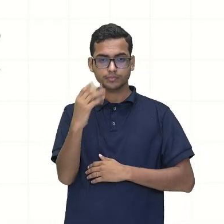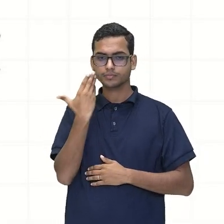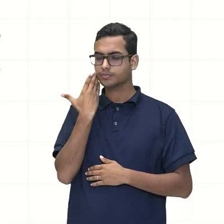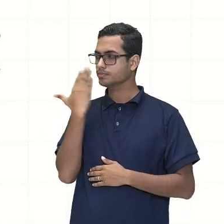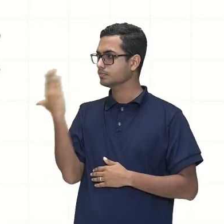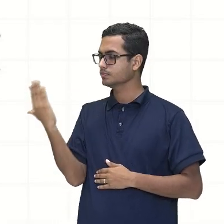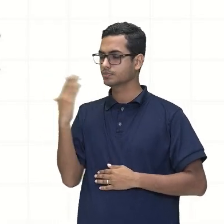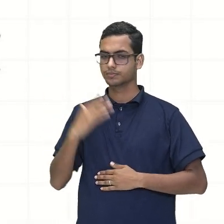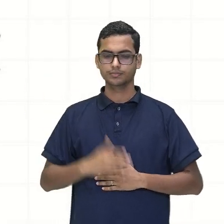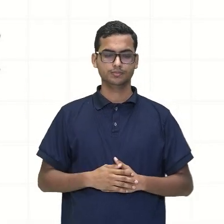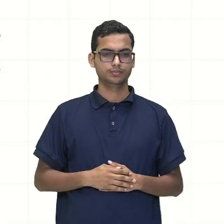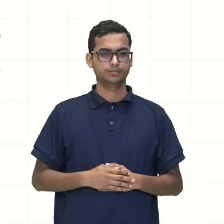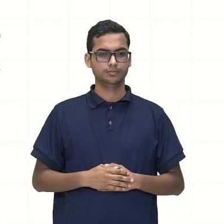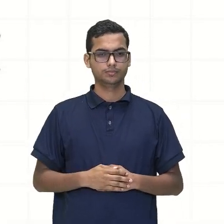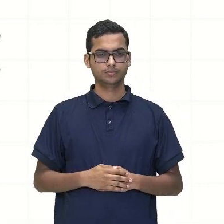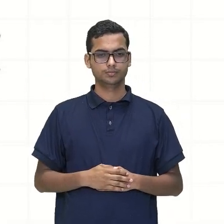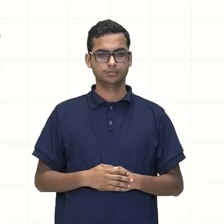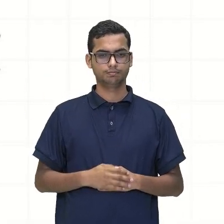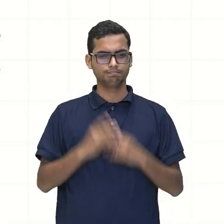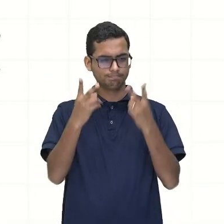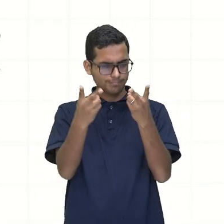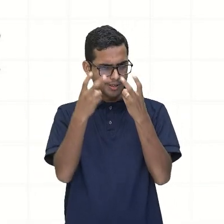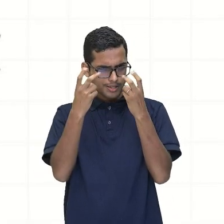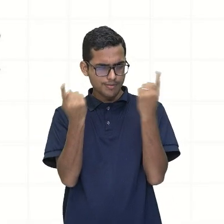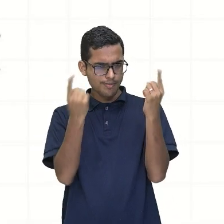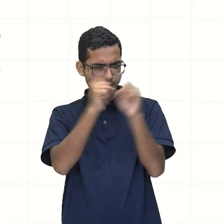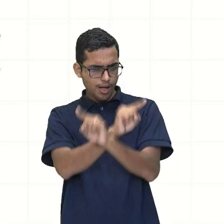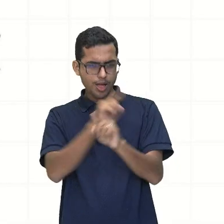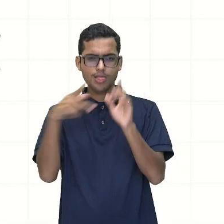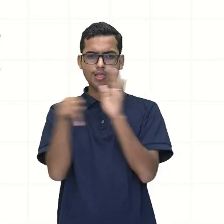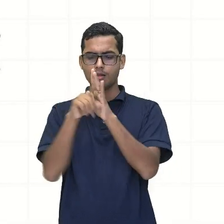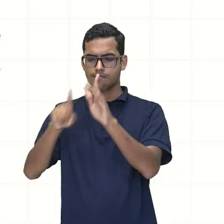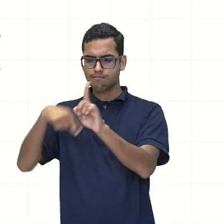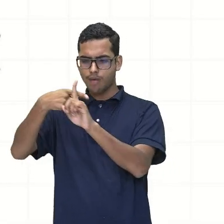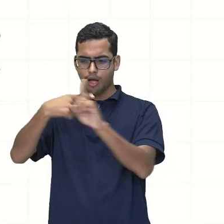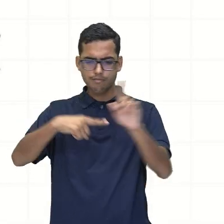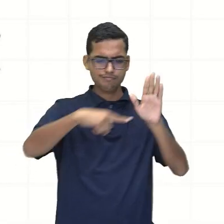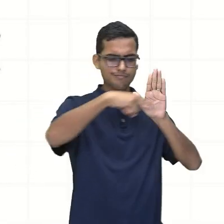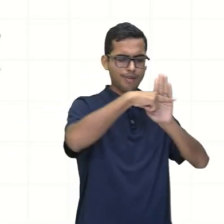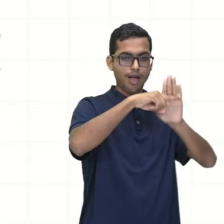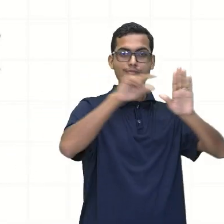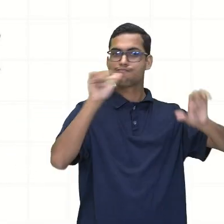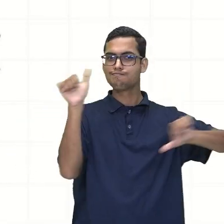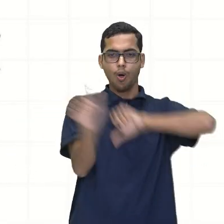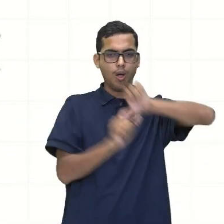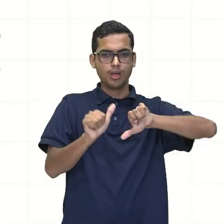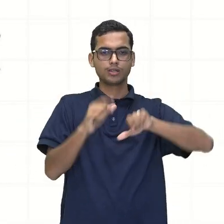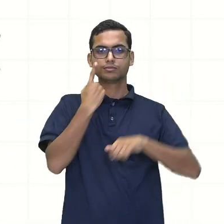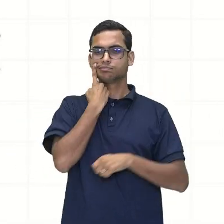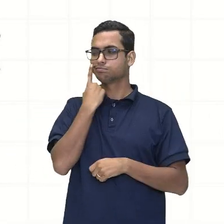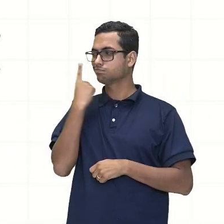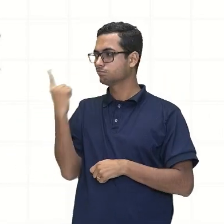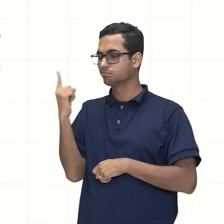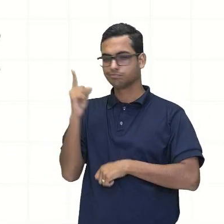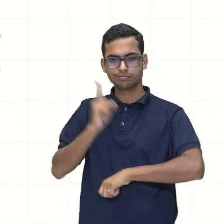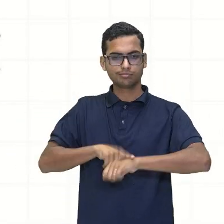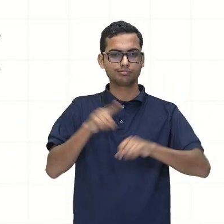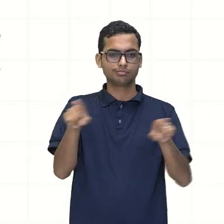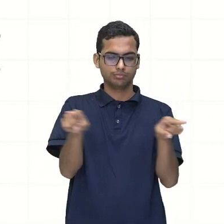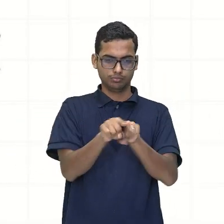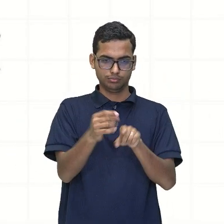28? Ele mudou de sinal. Então, ele muda de sinal quando a gente multiplica por menos 1.